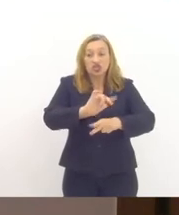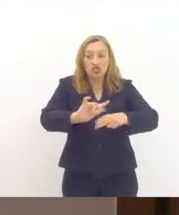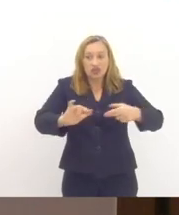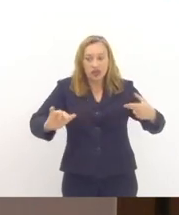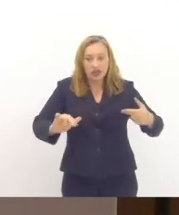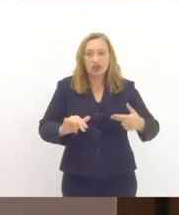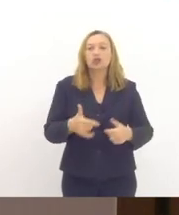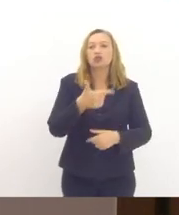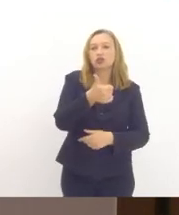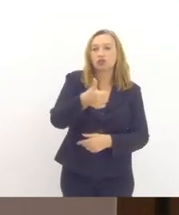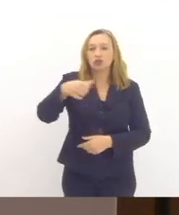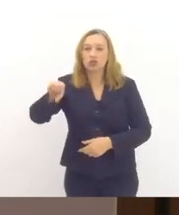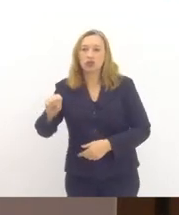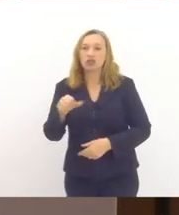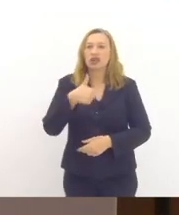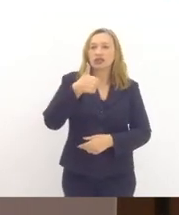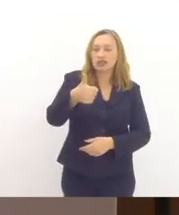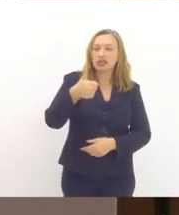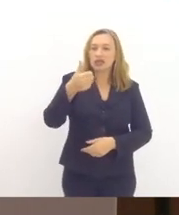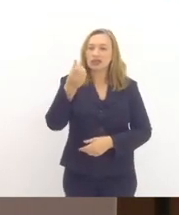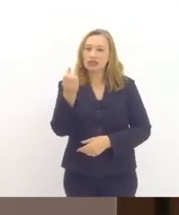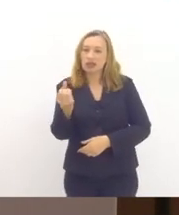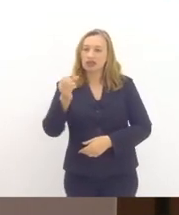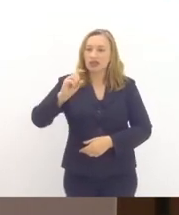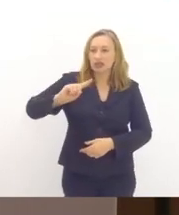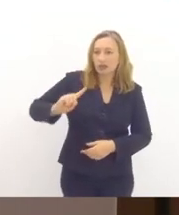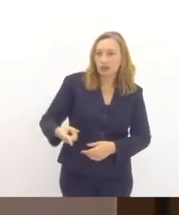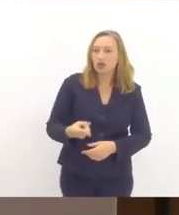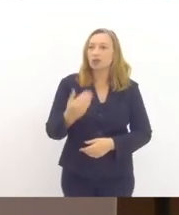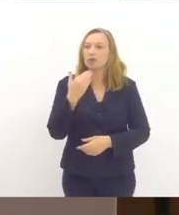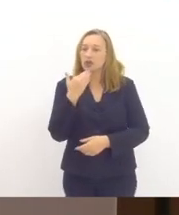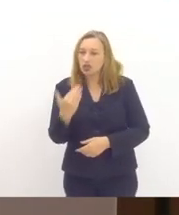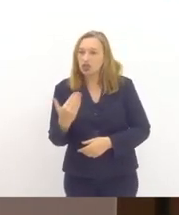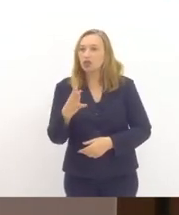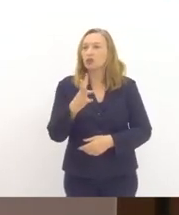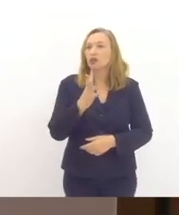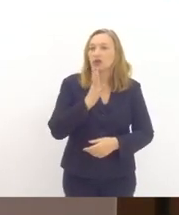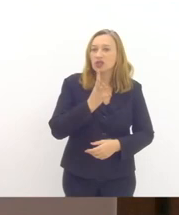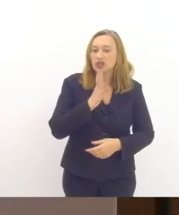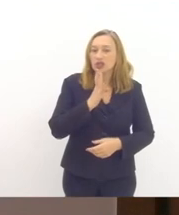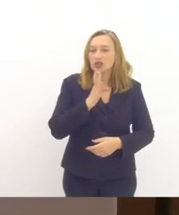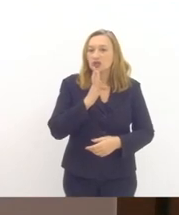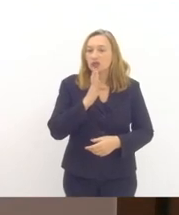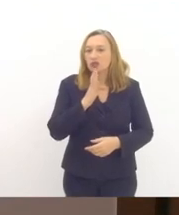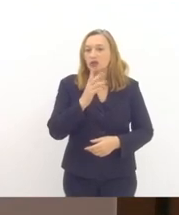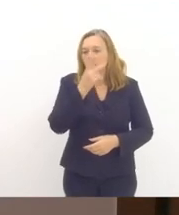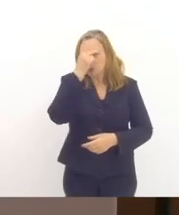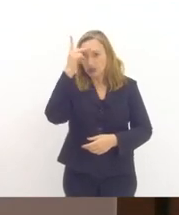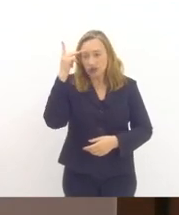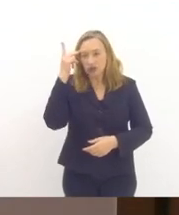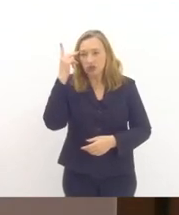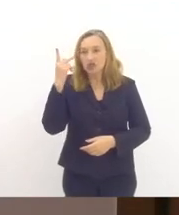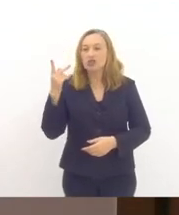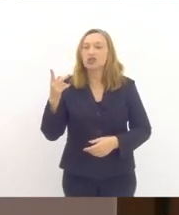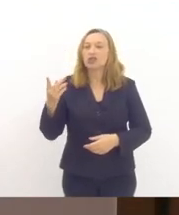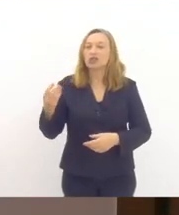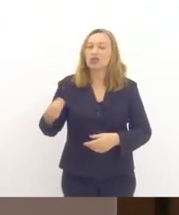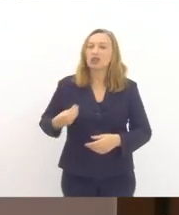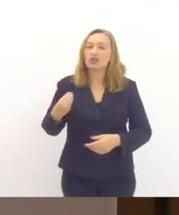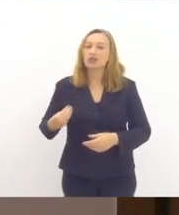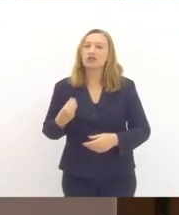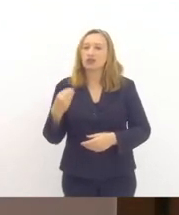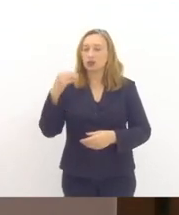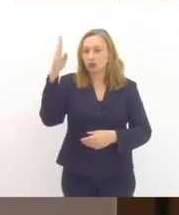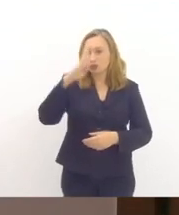Em 2018, 160 mil solicitações de reconhecimento da condição de refúgio foram feitas.